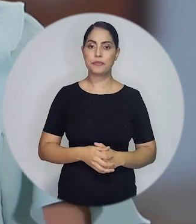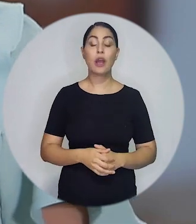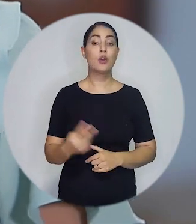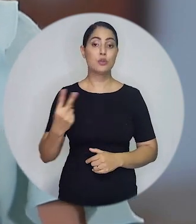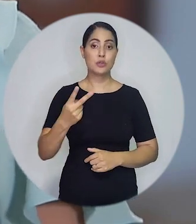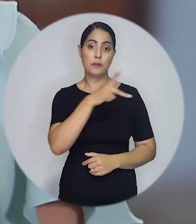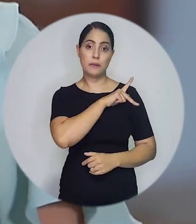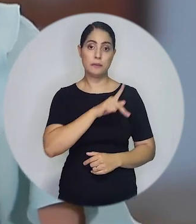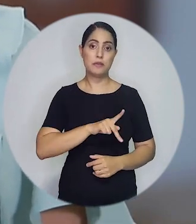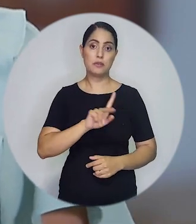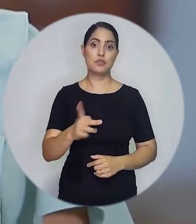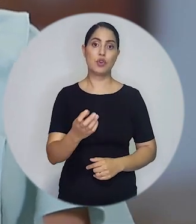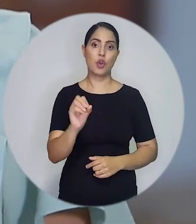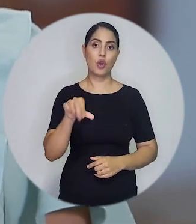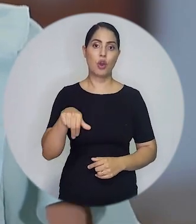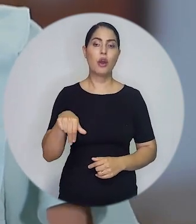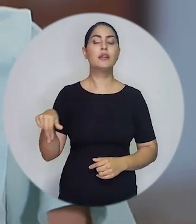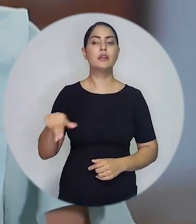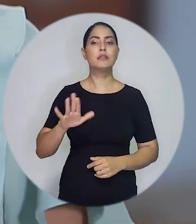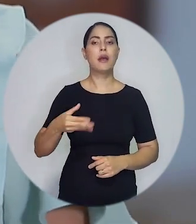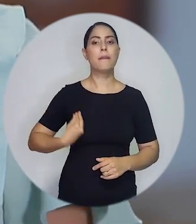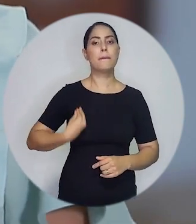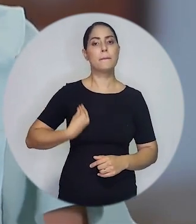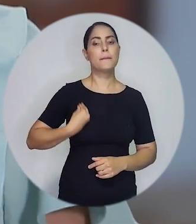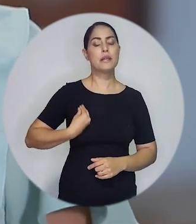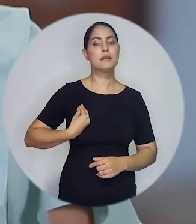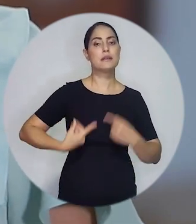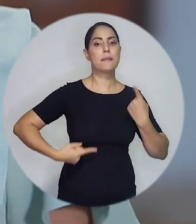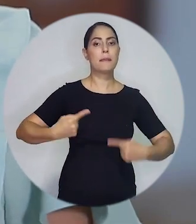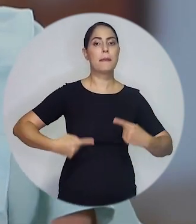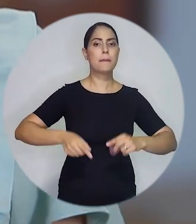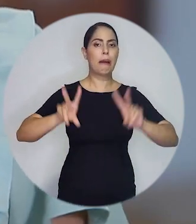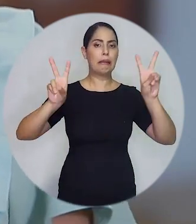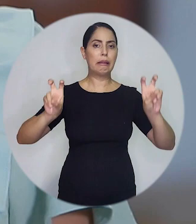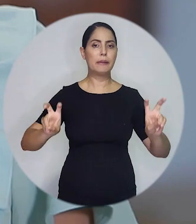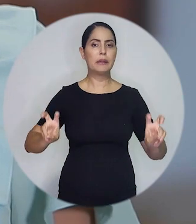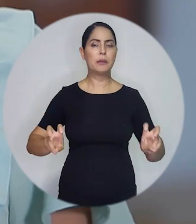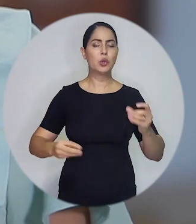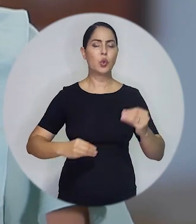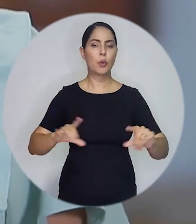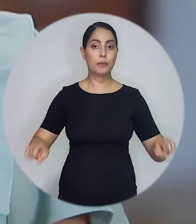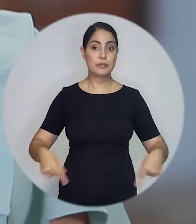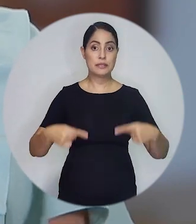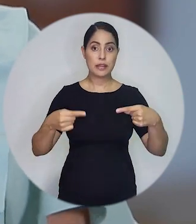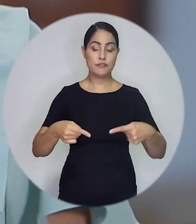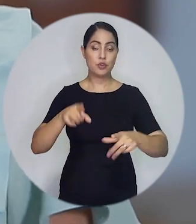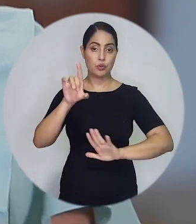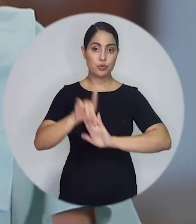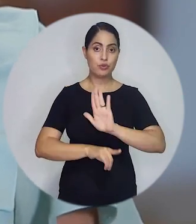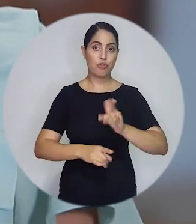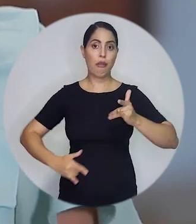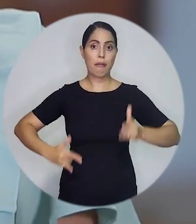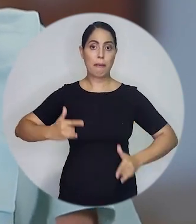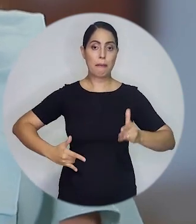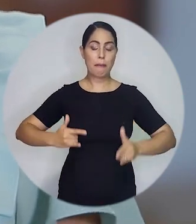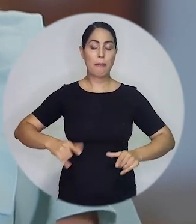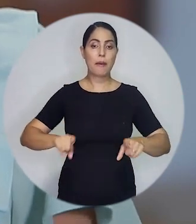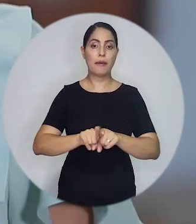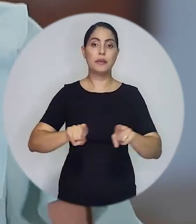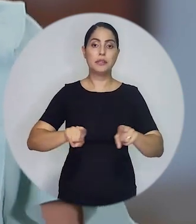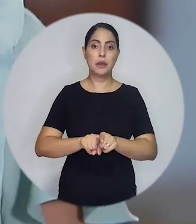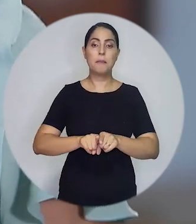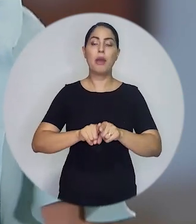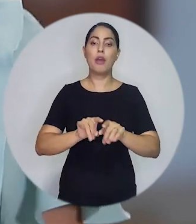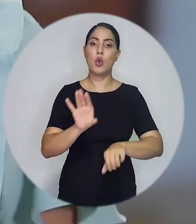O vice-presidente da Ordem, Rafael Horn, esteve presente e abordou, entre outros temas, os desafios do direito, como inteligência